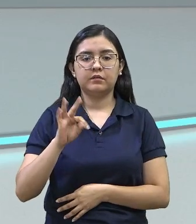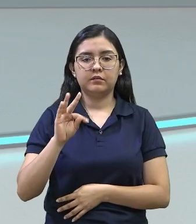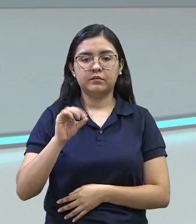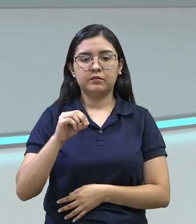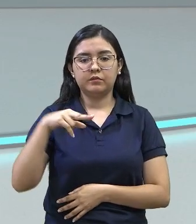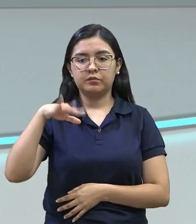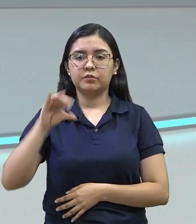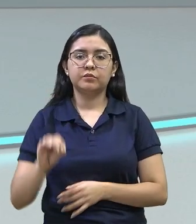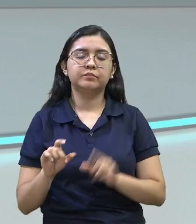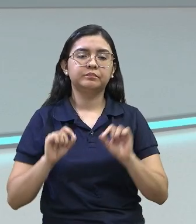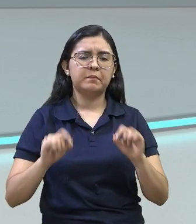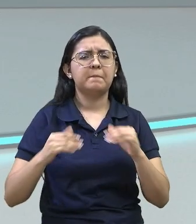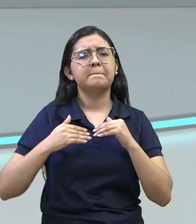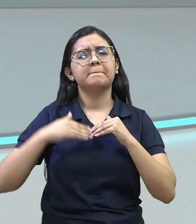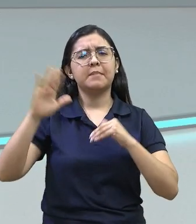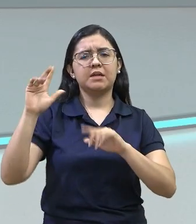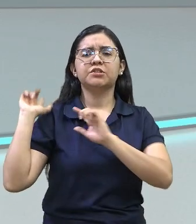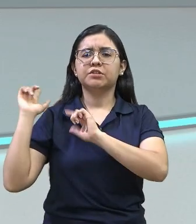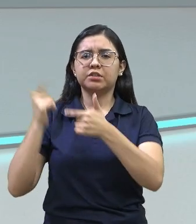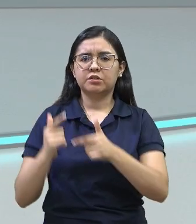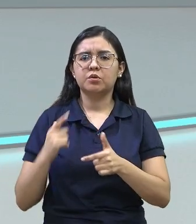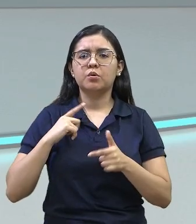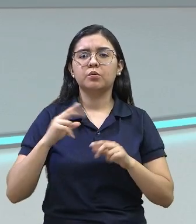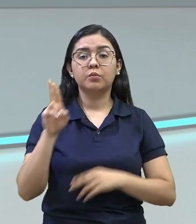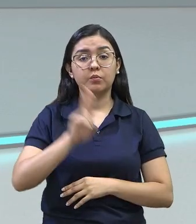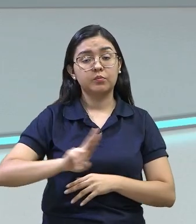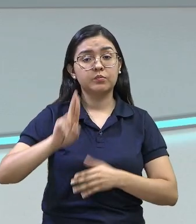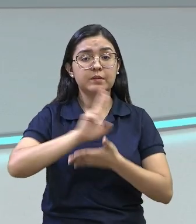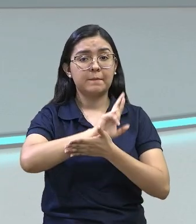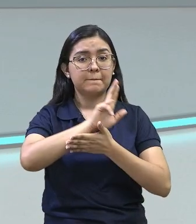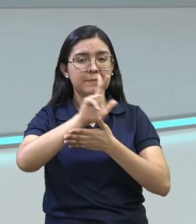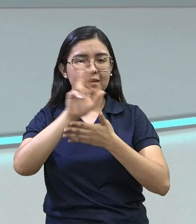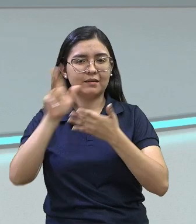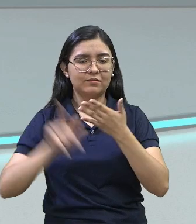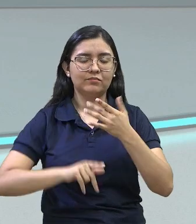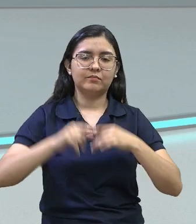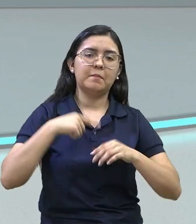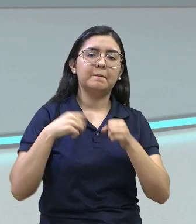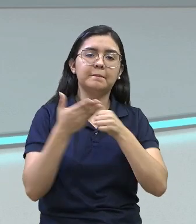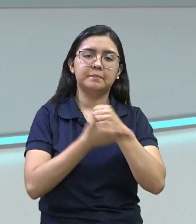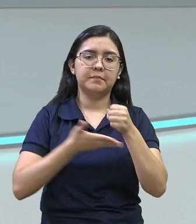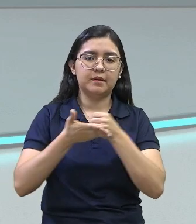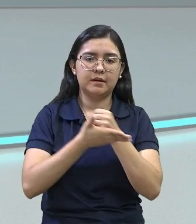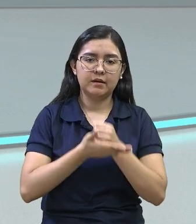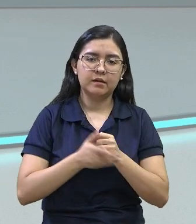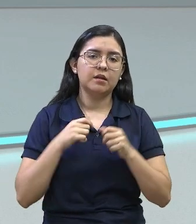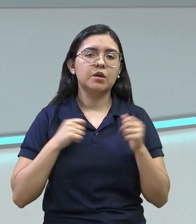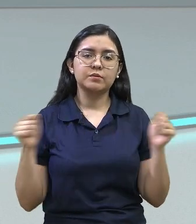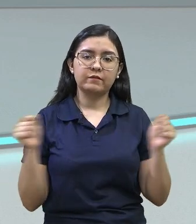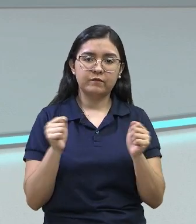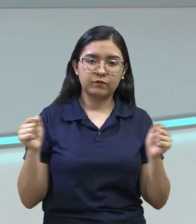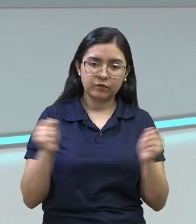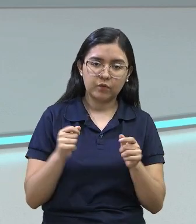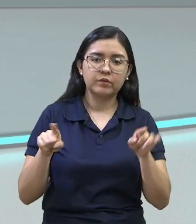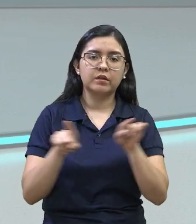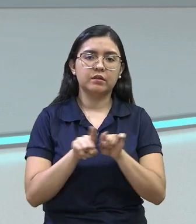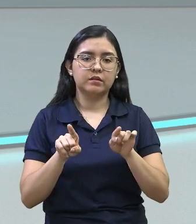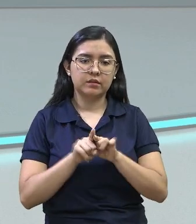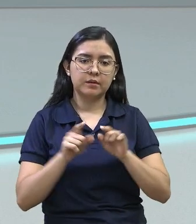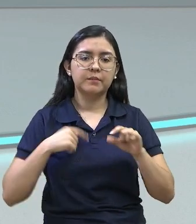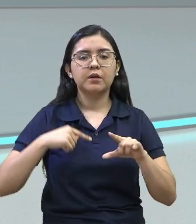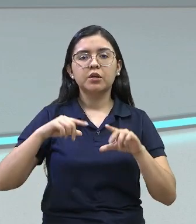os instrumentos acústicos, aqueles básicos lá que nós aprendemos, né? A sanfona, a zambumba